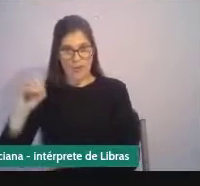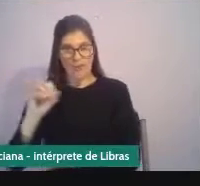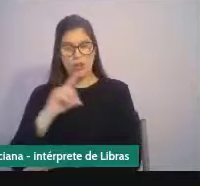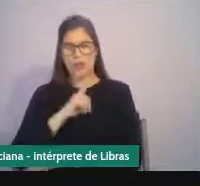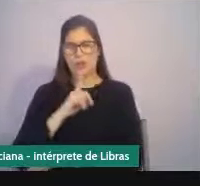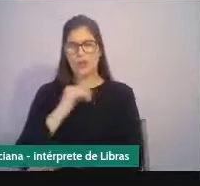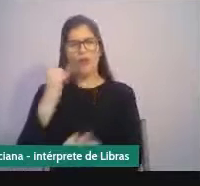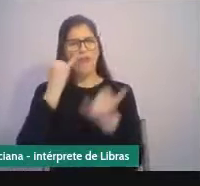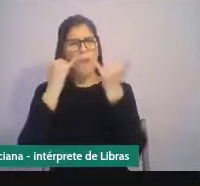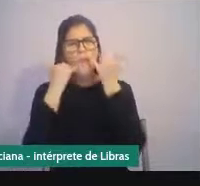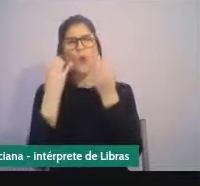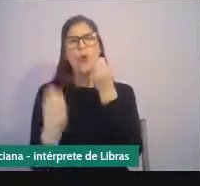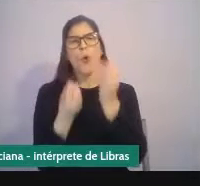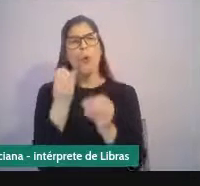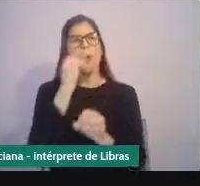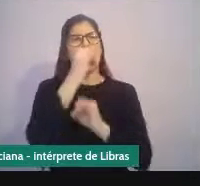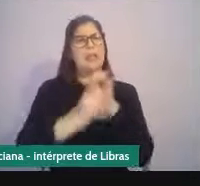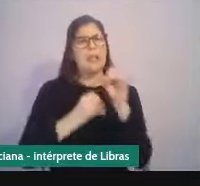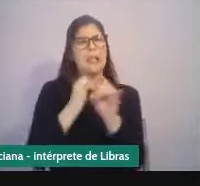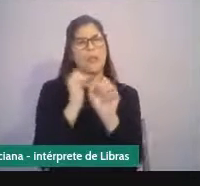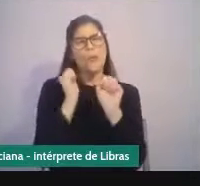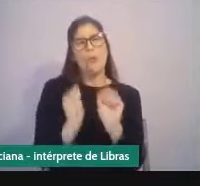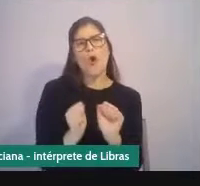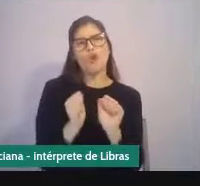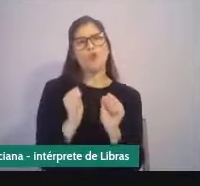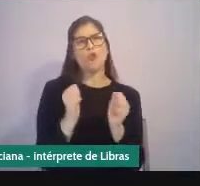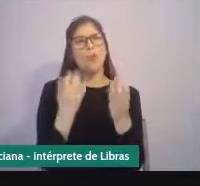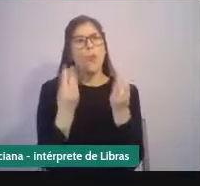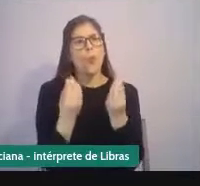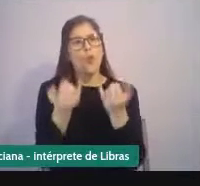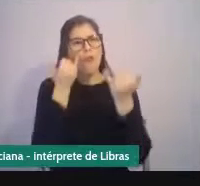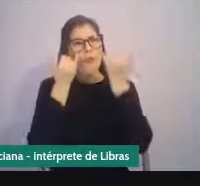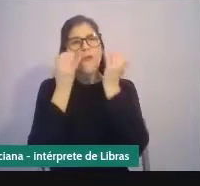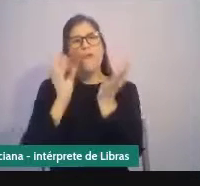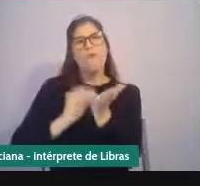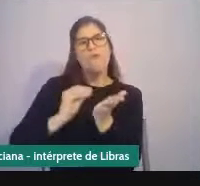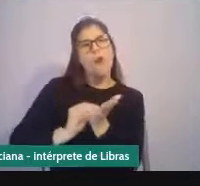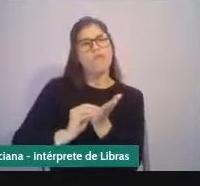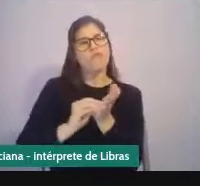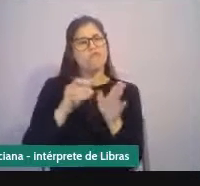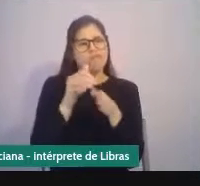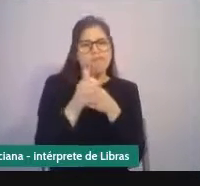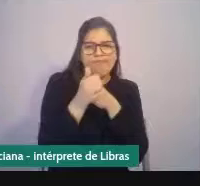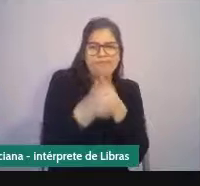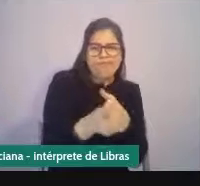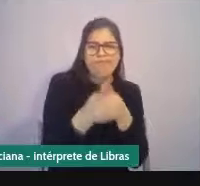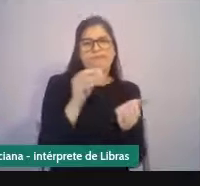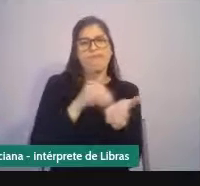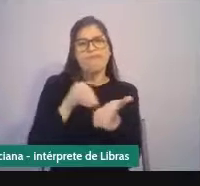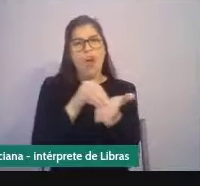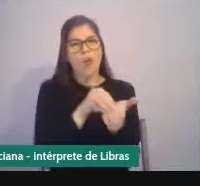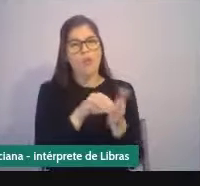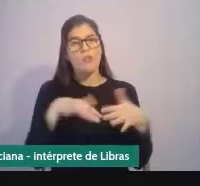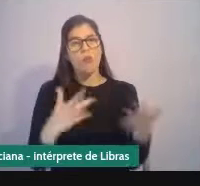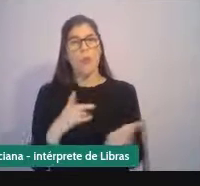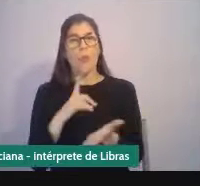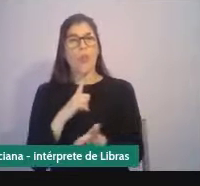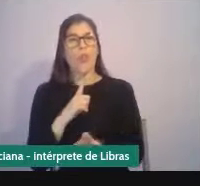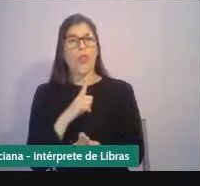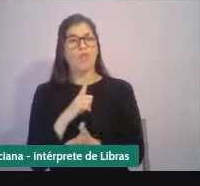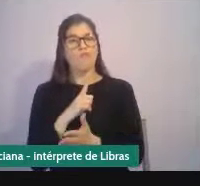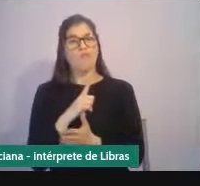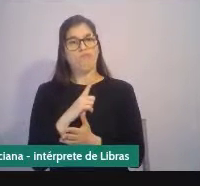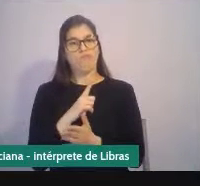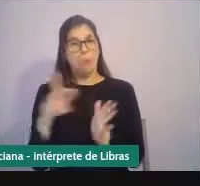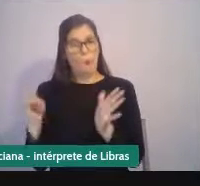informações pobres, incorretas, excessivas, sem uma orientação, e na medida em que passa pelo trabalho dos